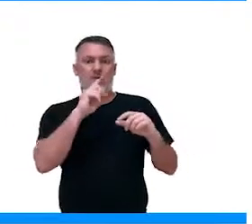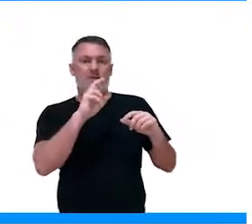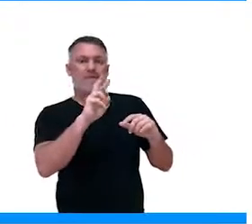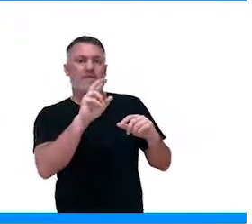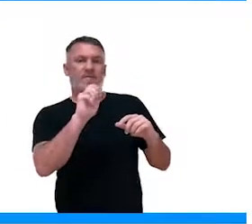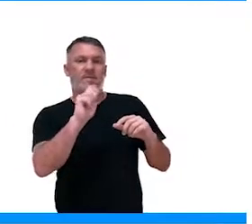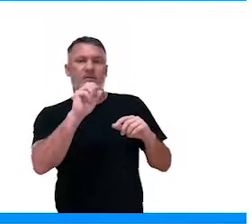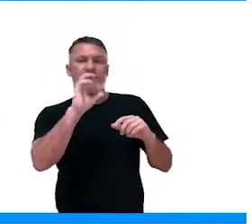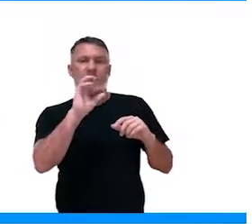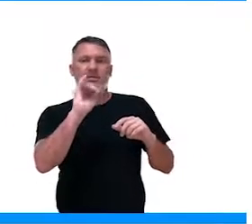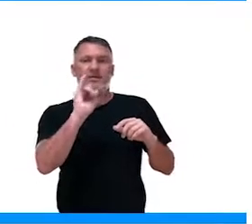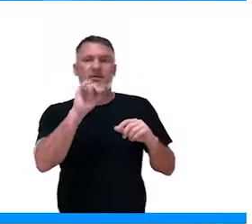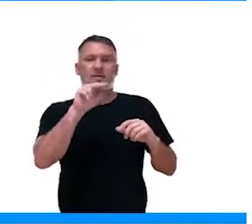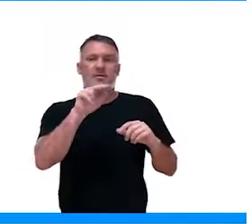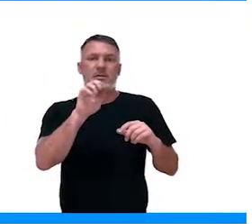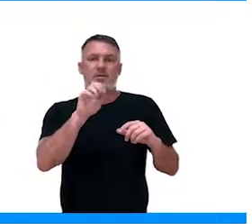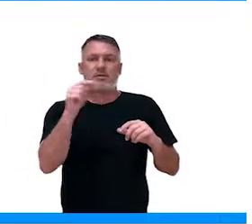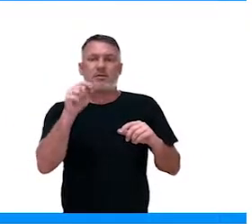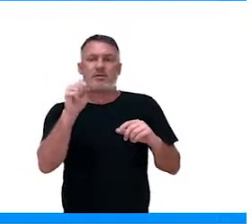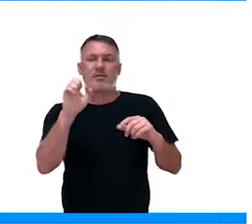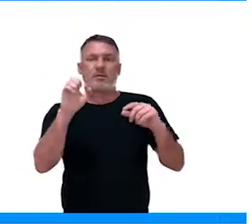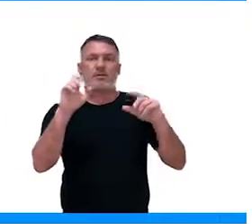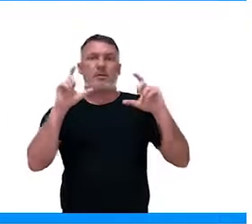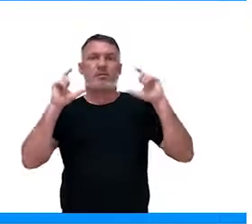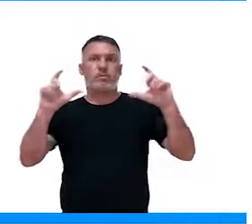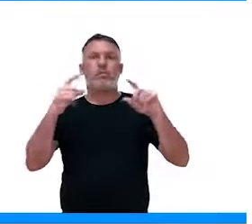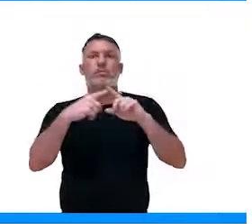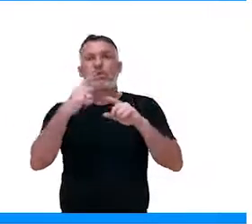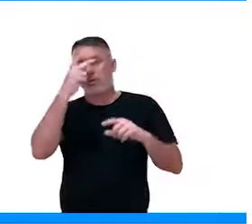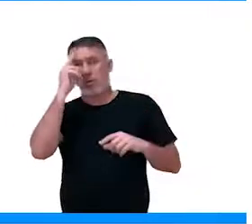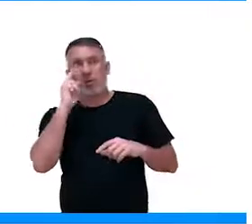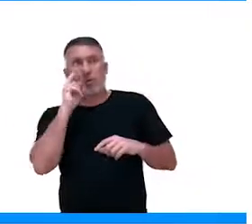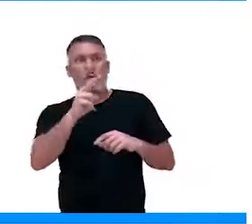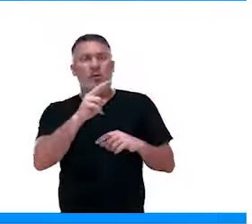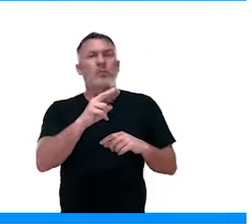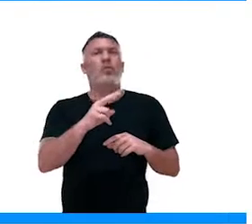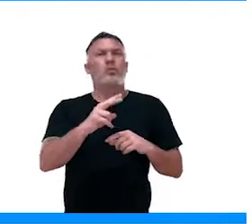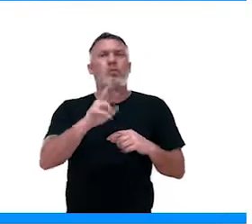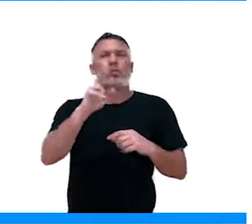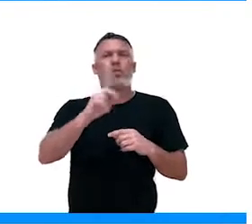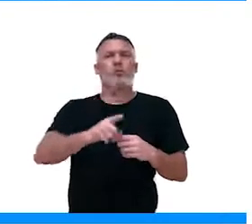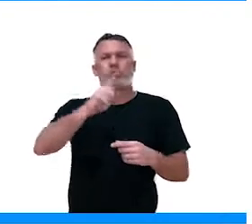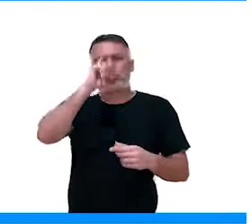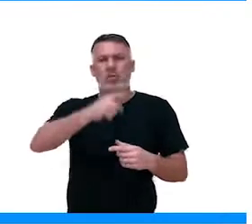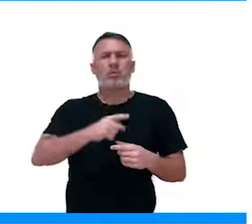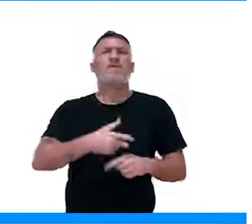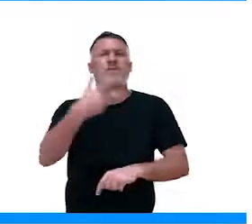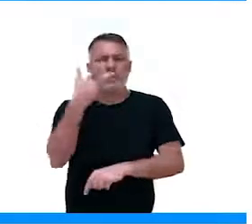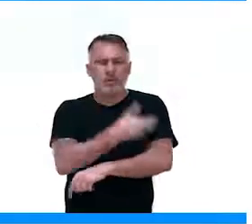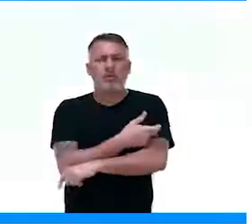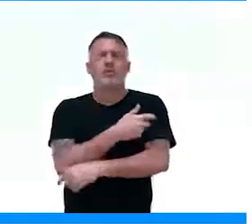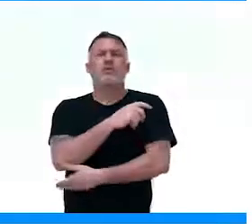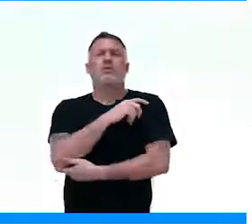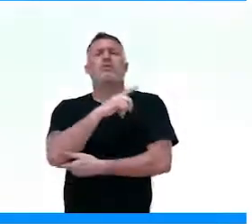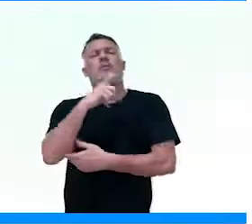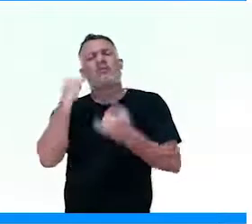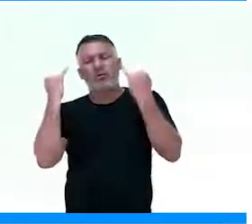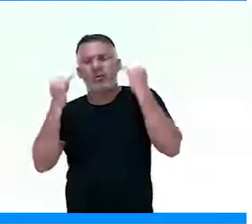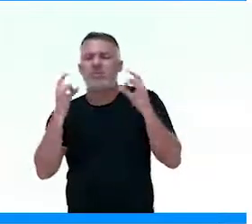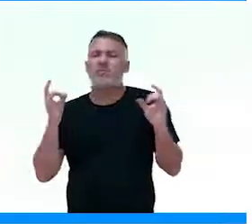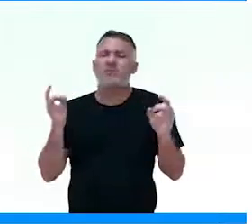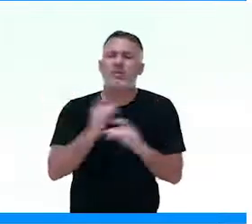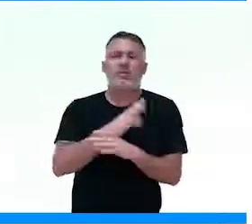para que a pessoa preste atenção nesse verbo que está no imperativo, né, como uma ordem. Todas